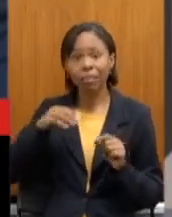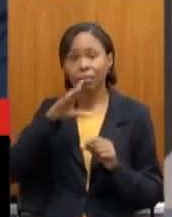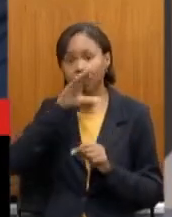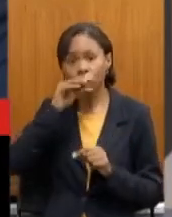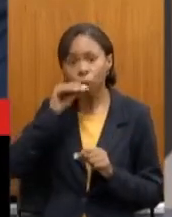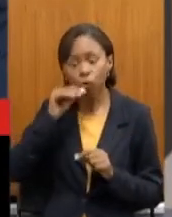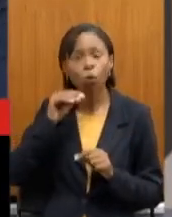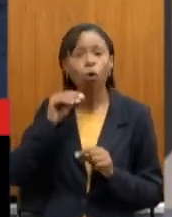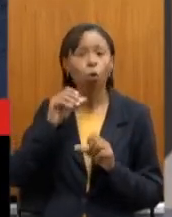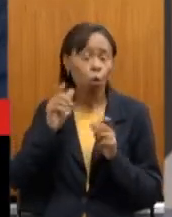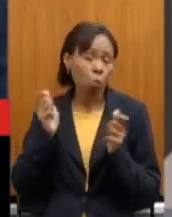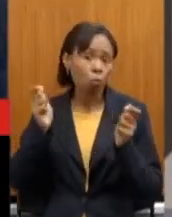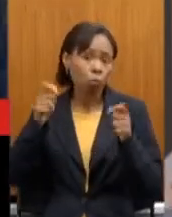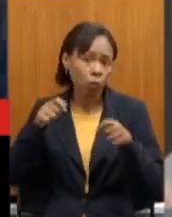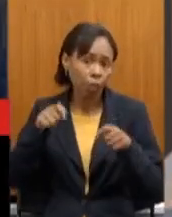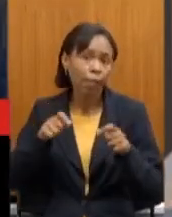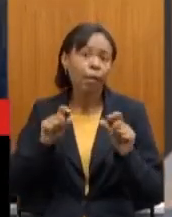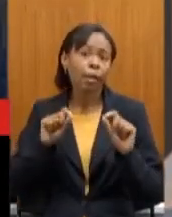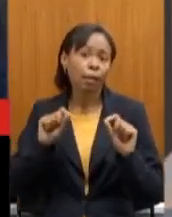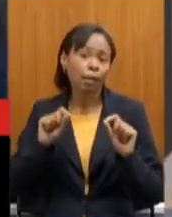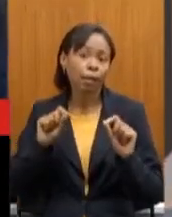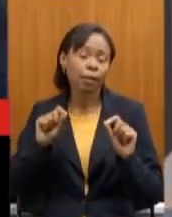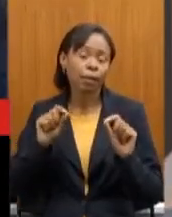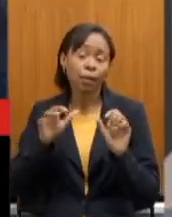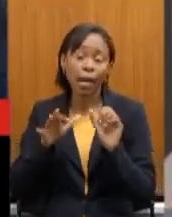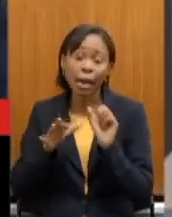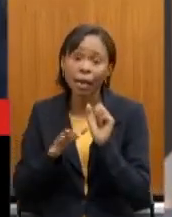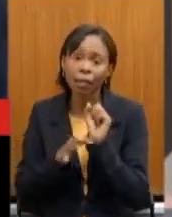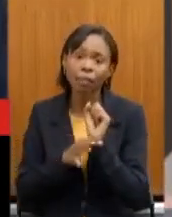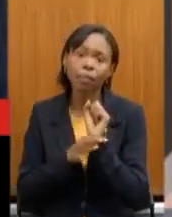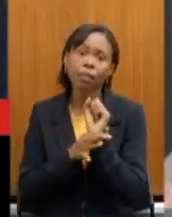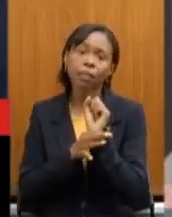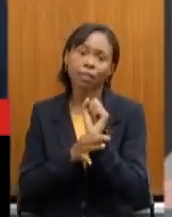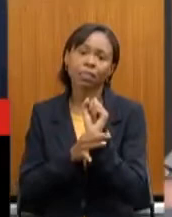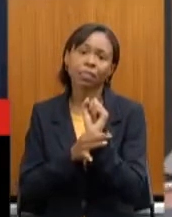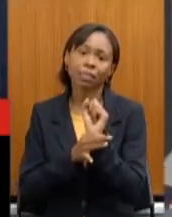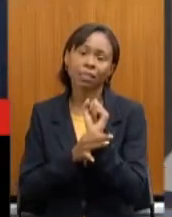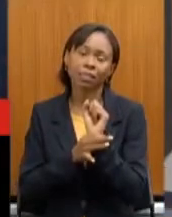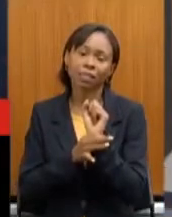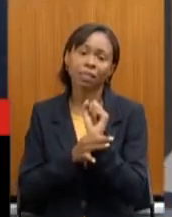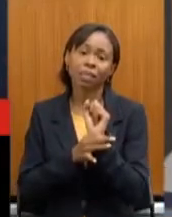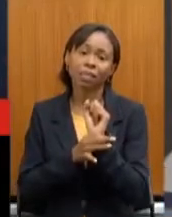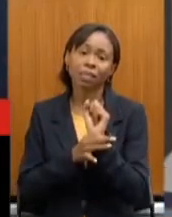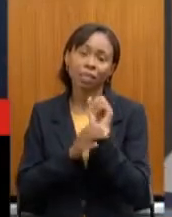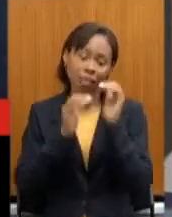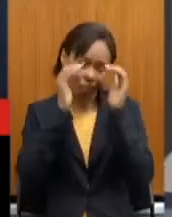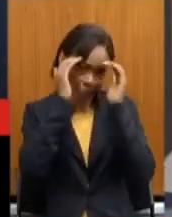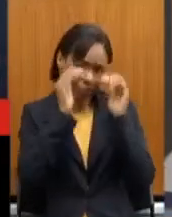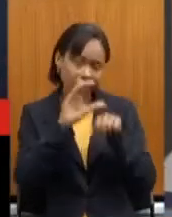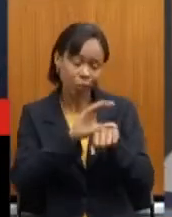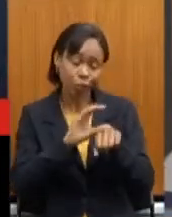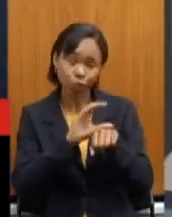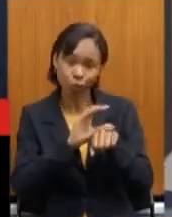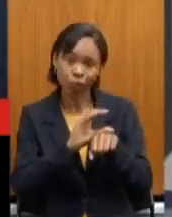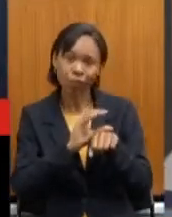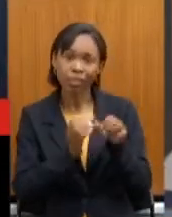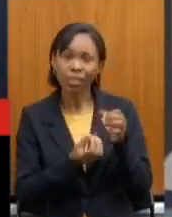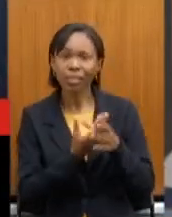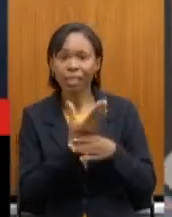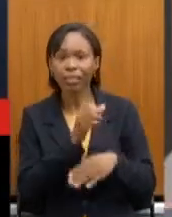estabelecesse as garantias que foram construídas a partir da constituição de 1988